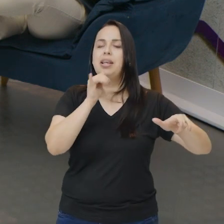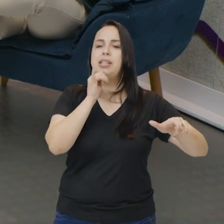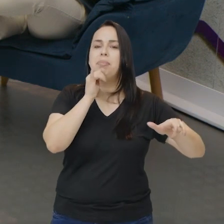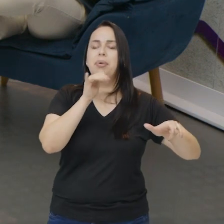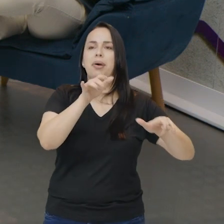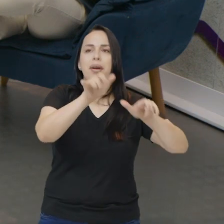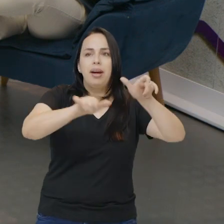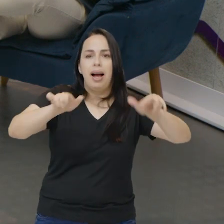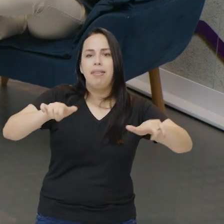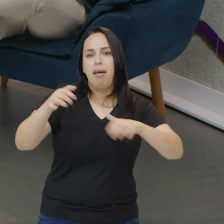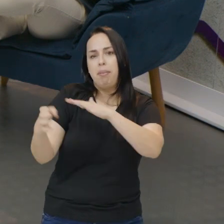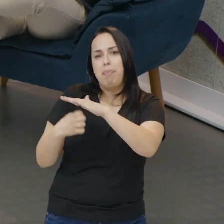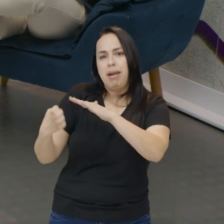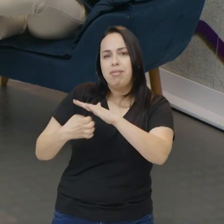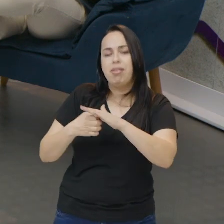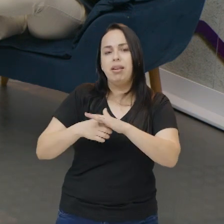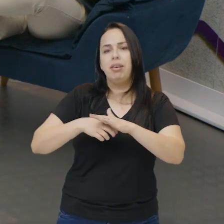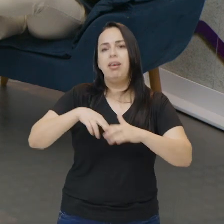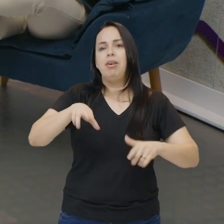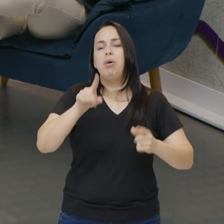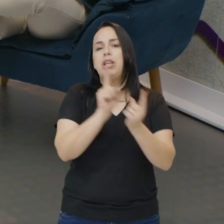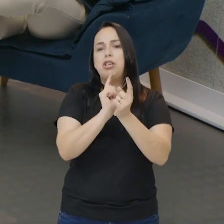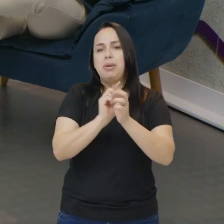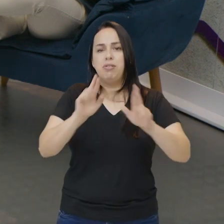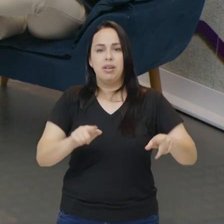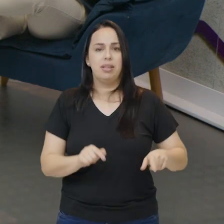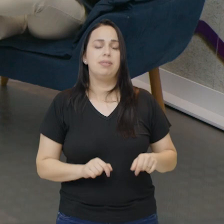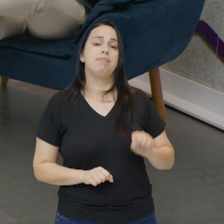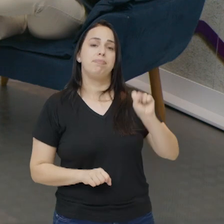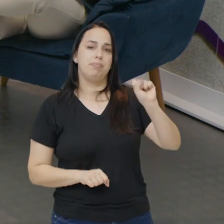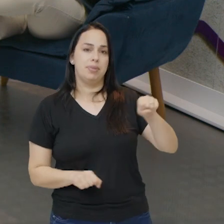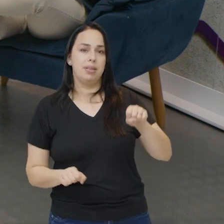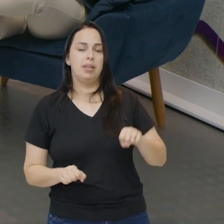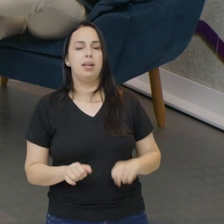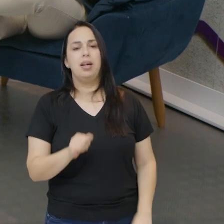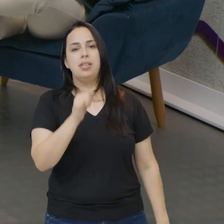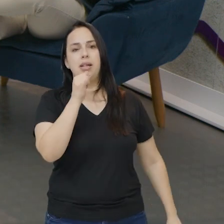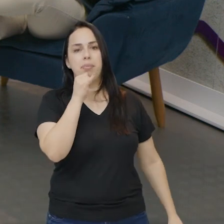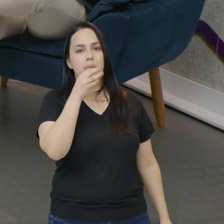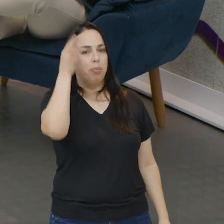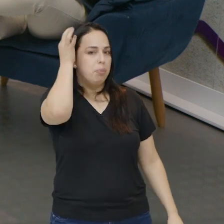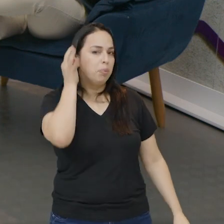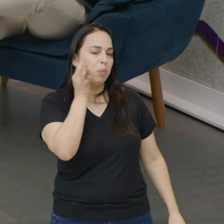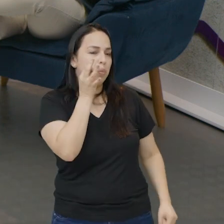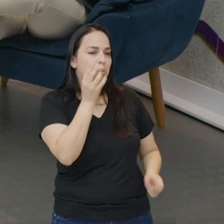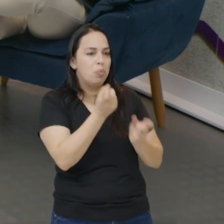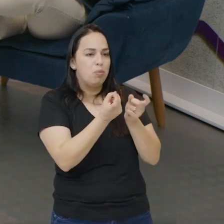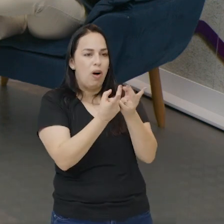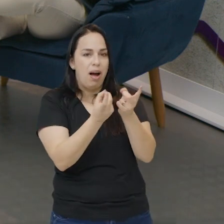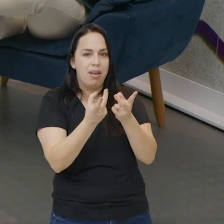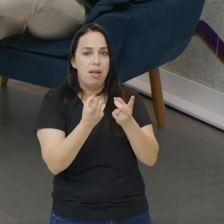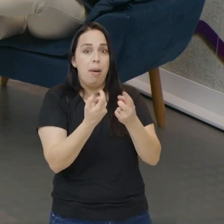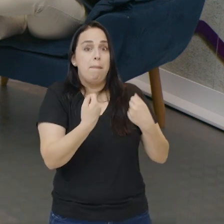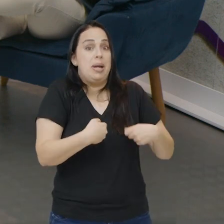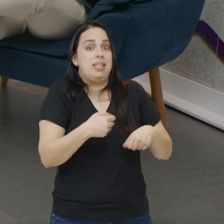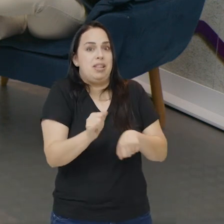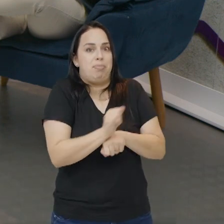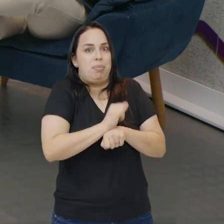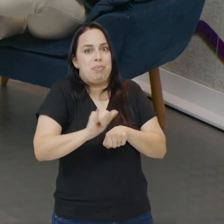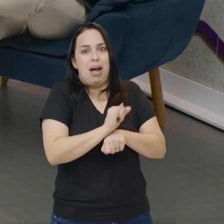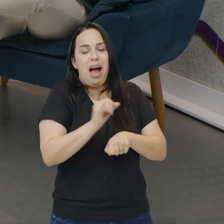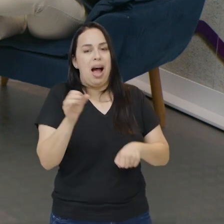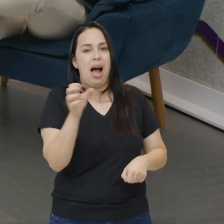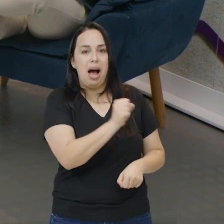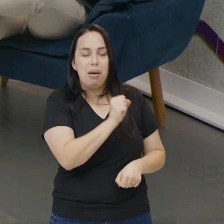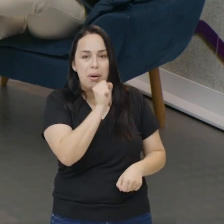do segmento, é isso? Sim, sim. Muitas vezes um profissional que trabalha, por exemplo, num call center, ele tem que ser muito mais multifacetado,